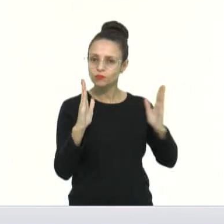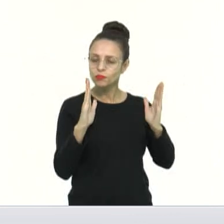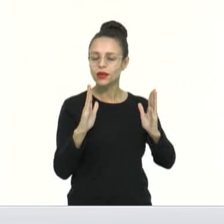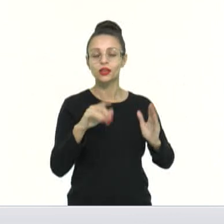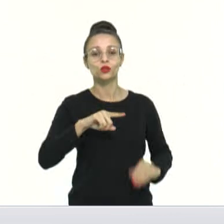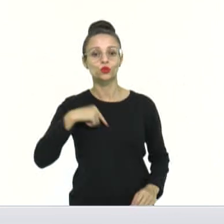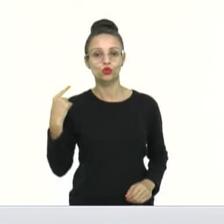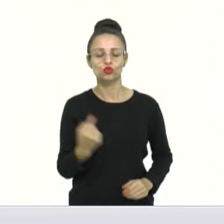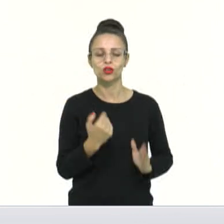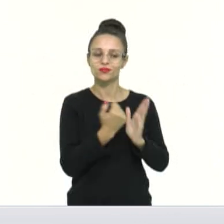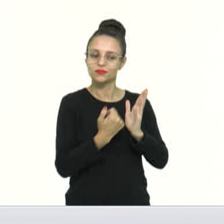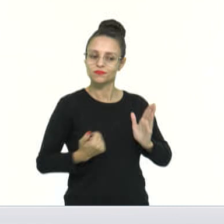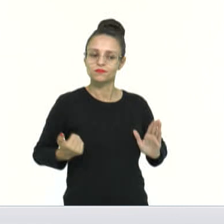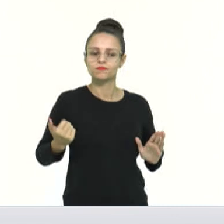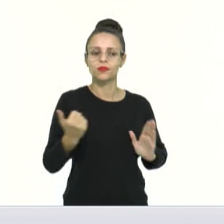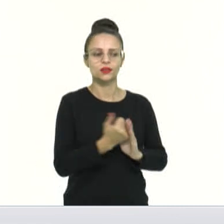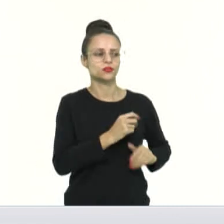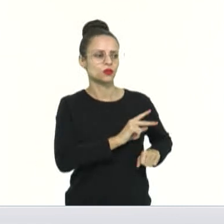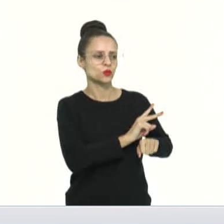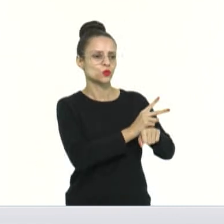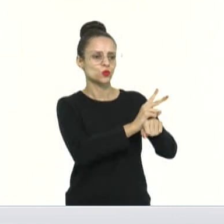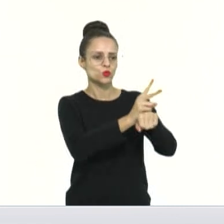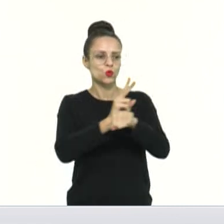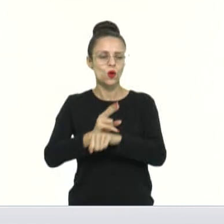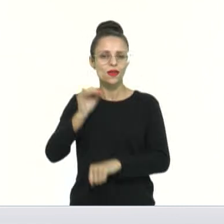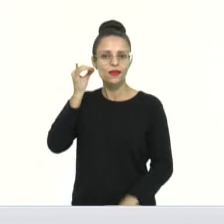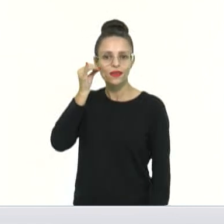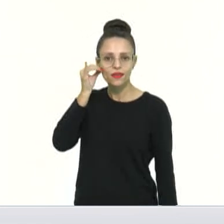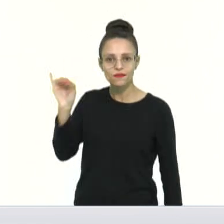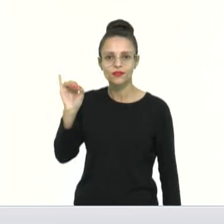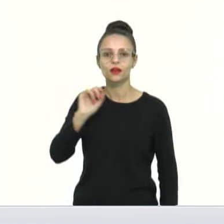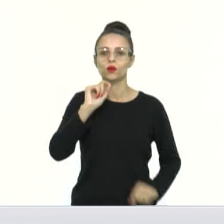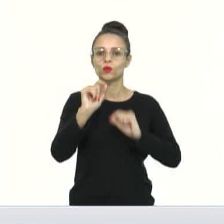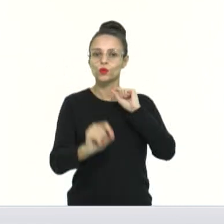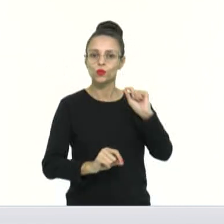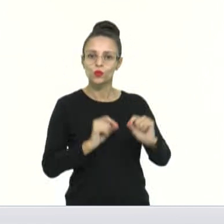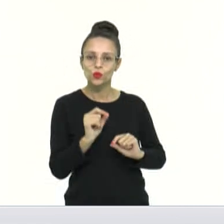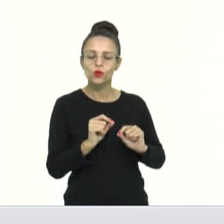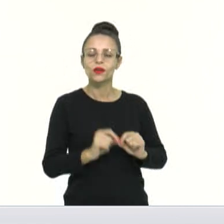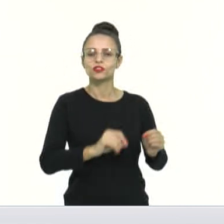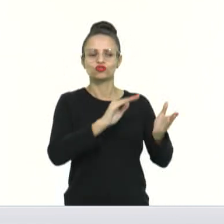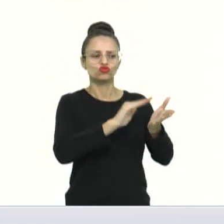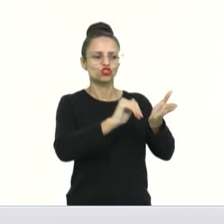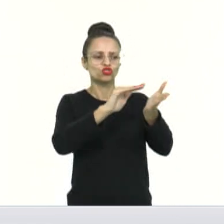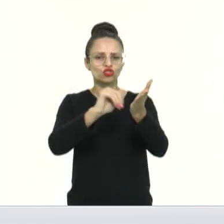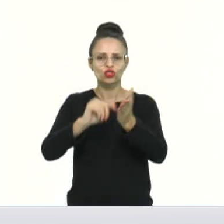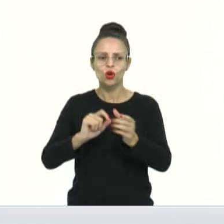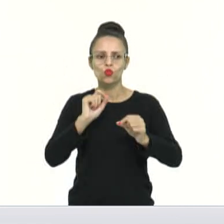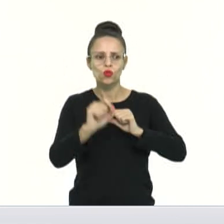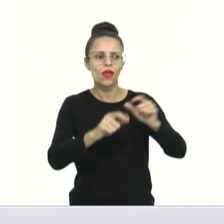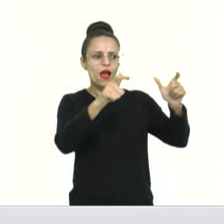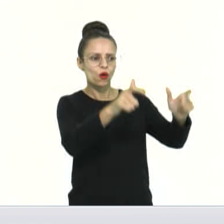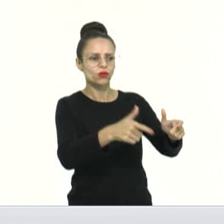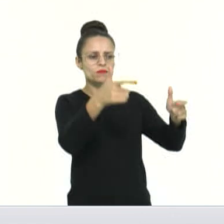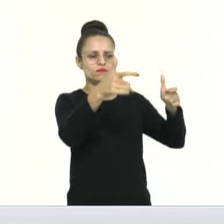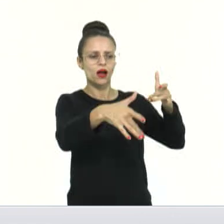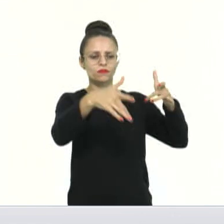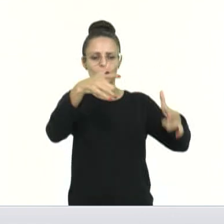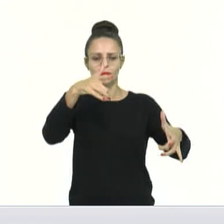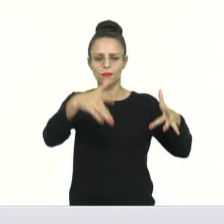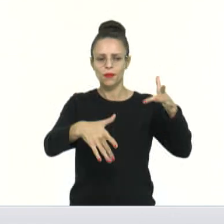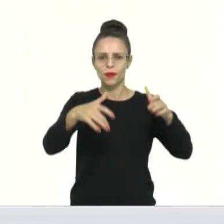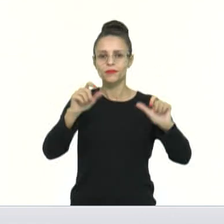uma intensificação na prevenção, ou seja, eliminar os criadouros